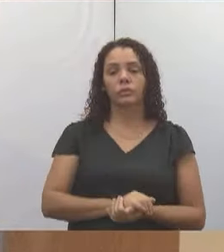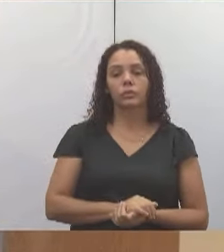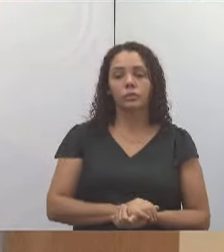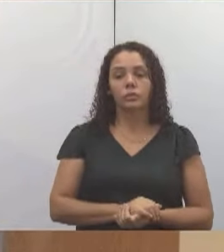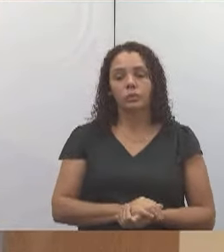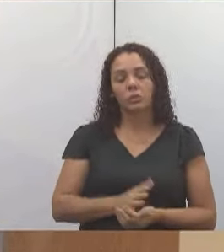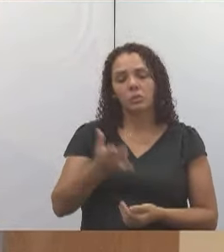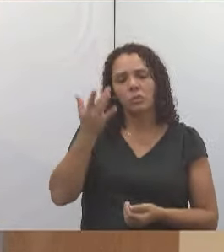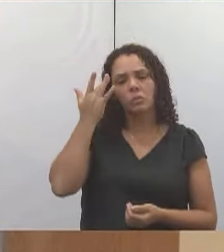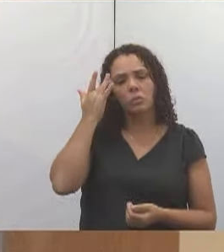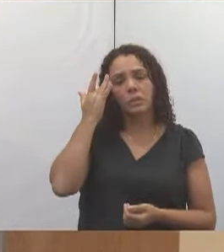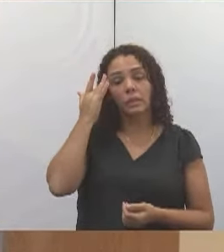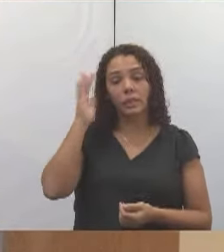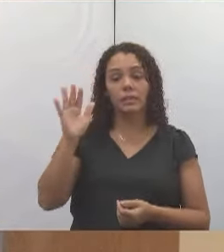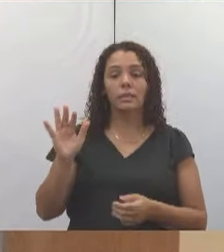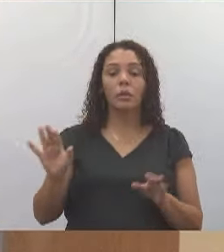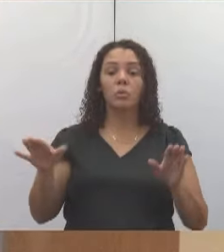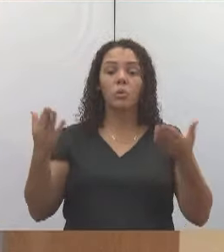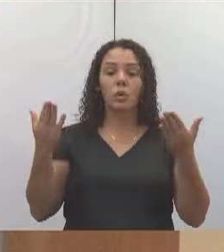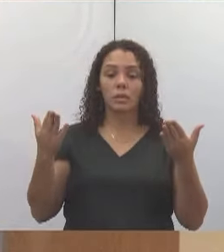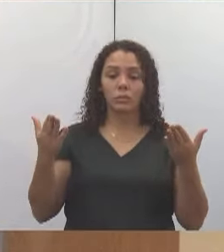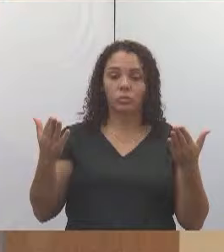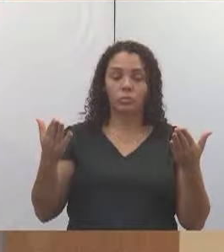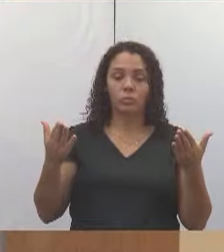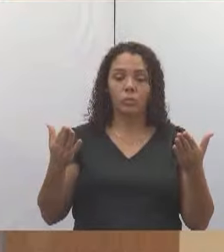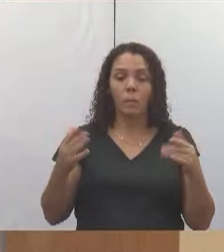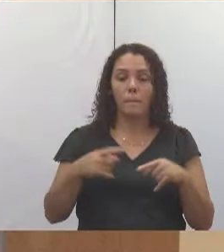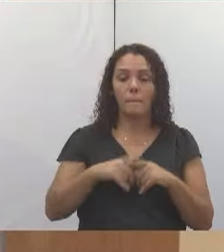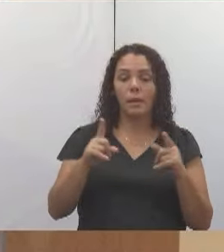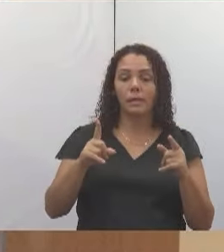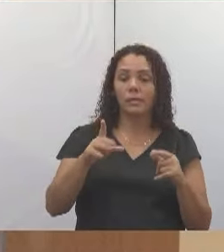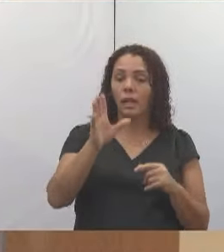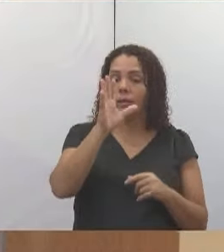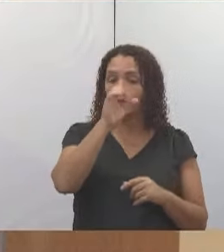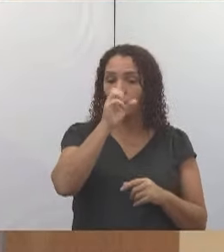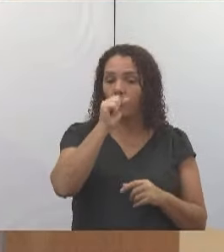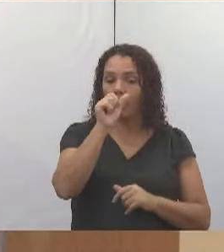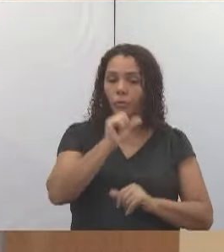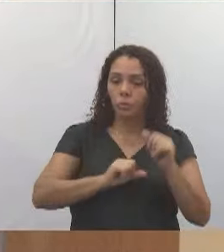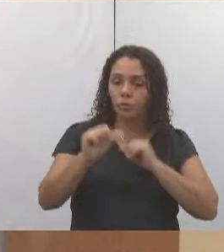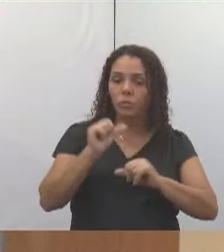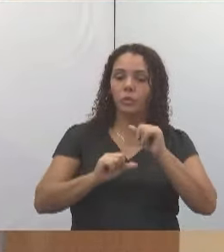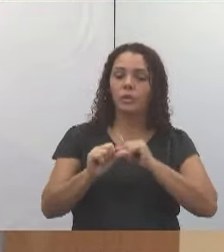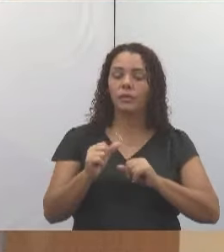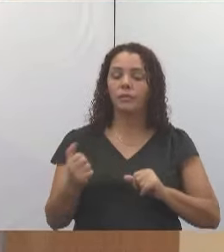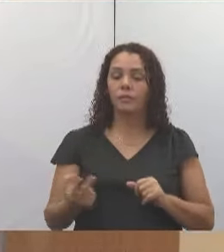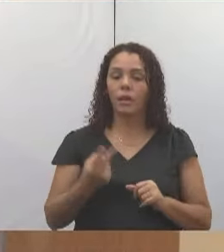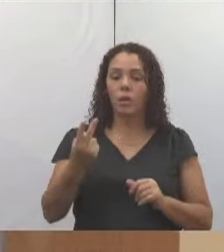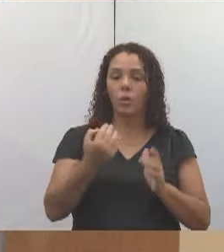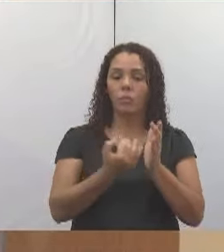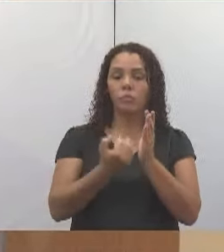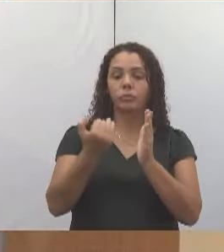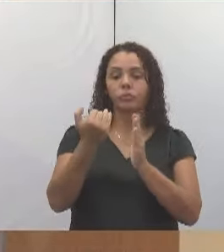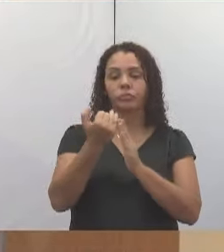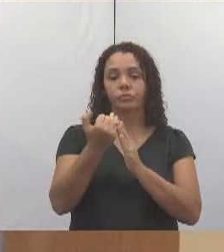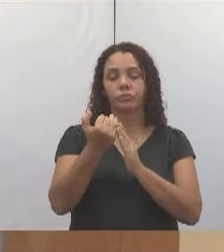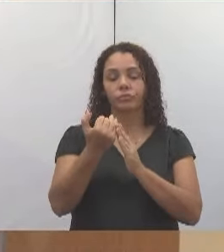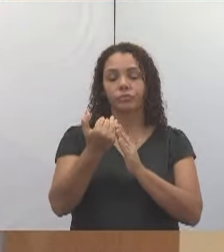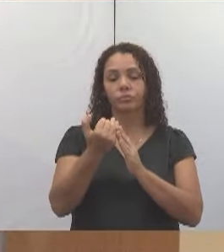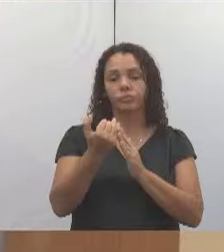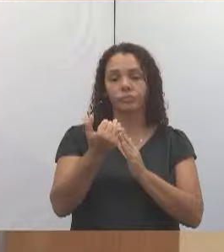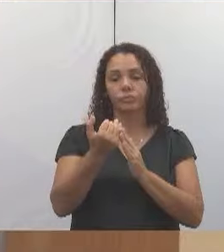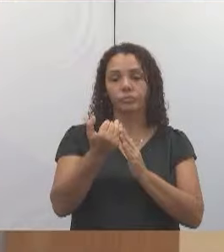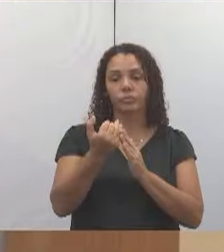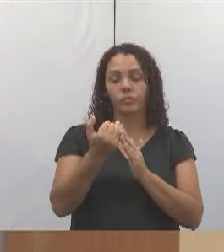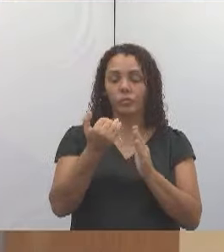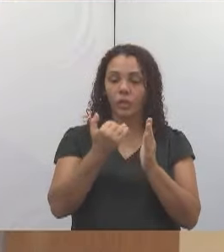Você nem sabe que vai subir, sobe logo num sábado. Não sei por quê. Sabe, domingo, e aí só vai na